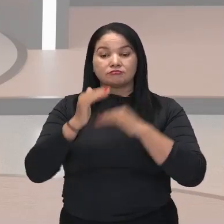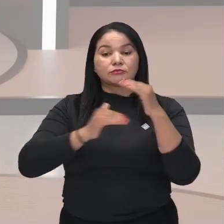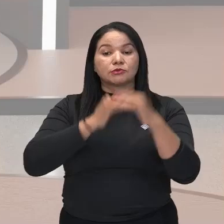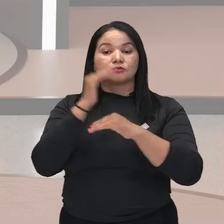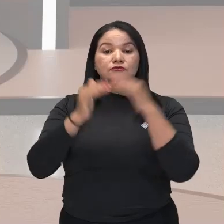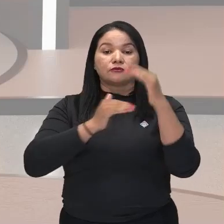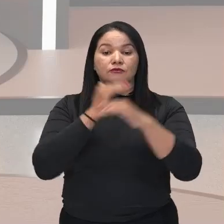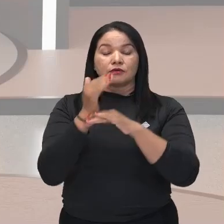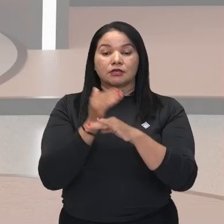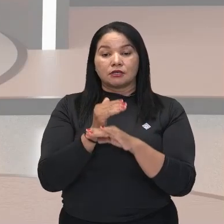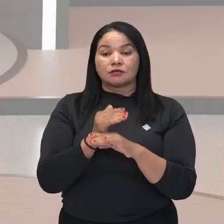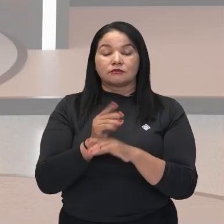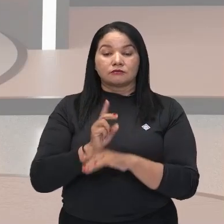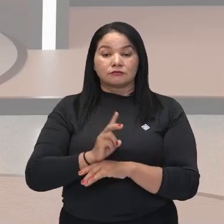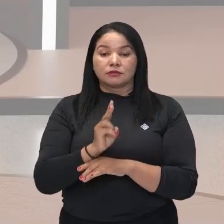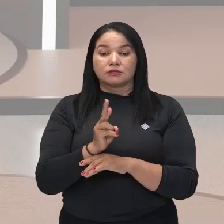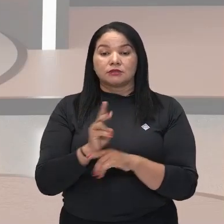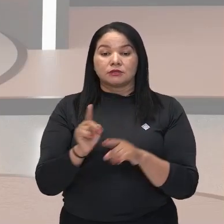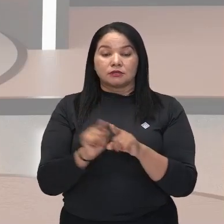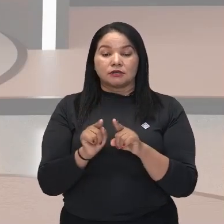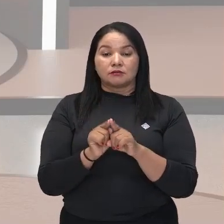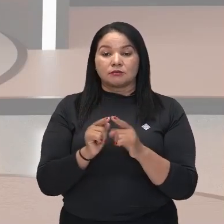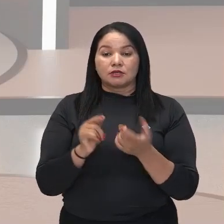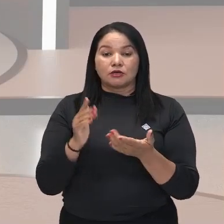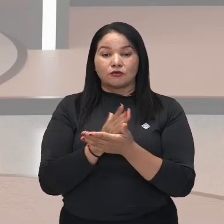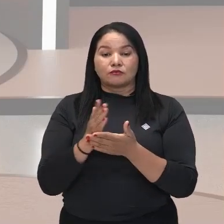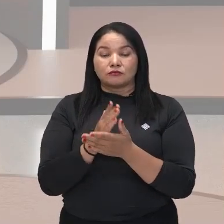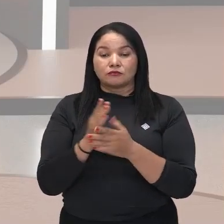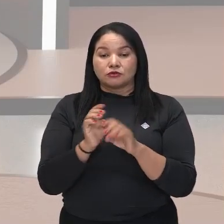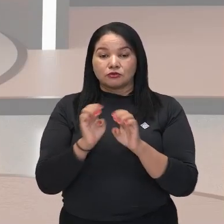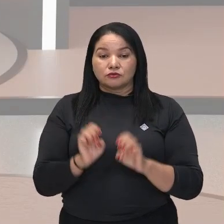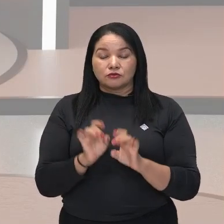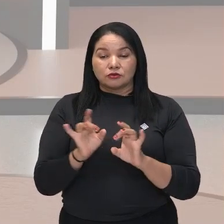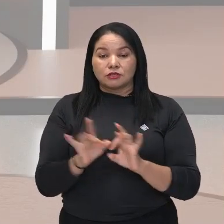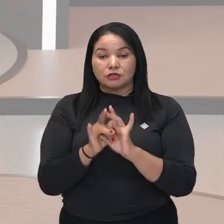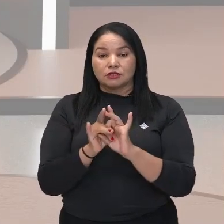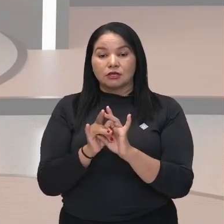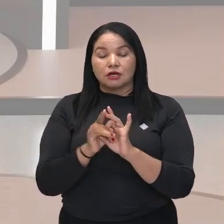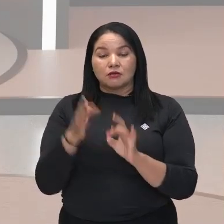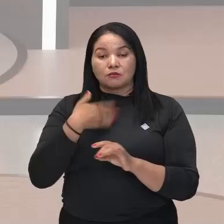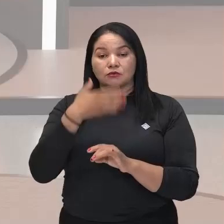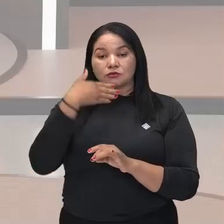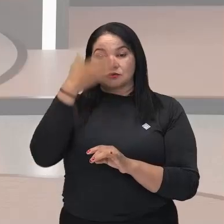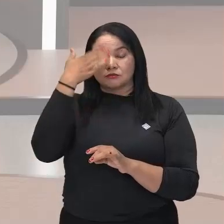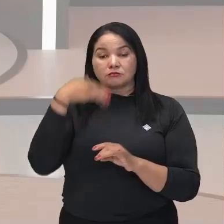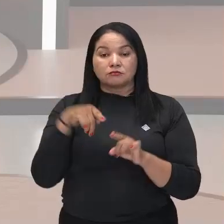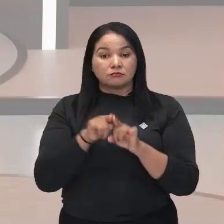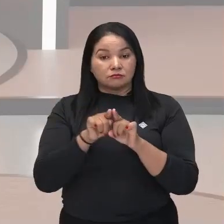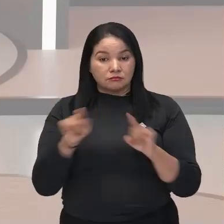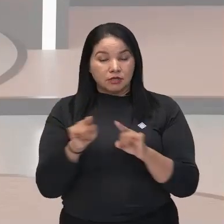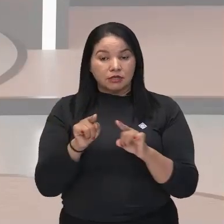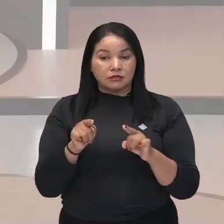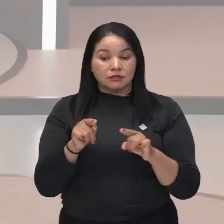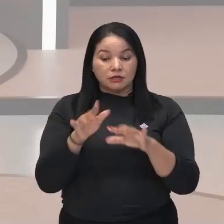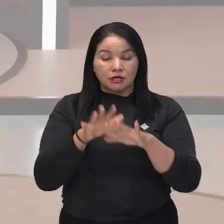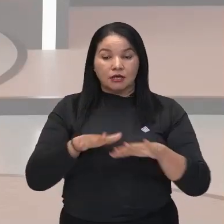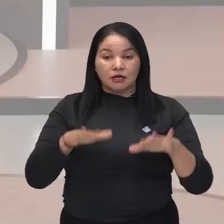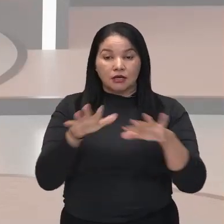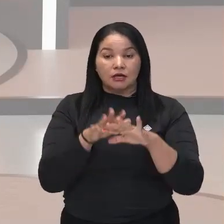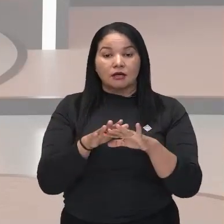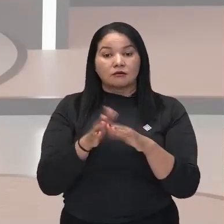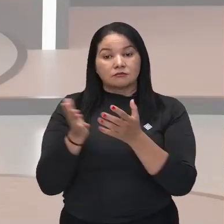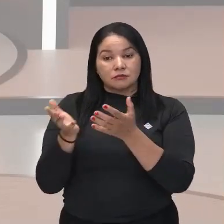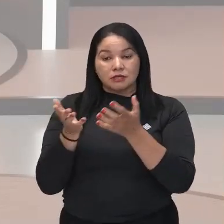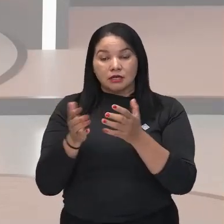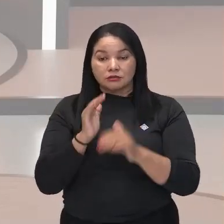desenvolvendo cada vez mais, mesmo com uma estrutura muito ligada à parte dos muçulmanos, porém são áreas realmente que estão